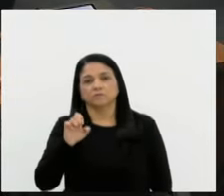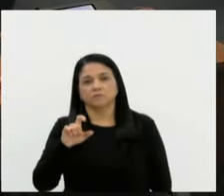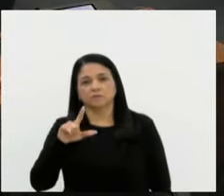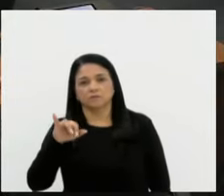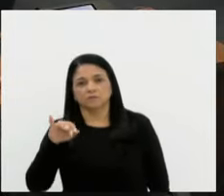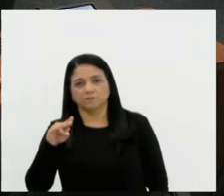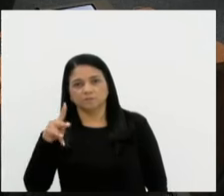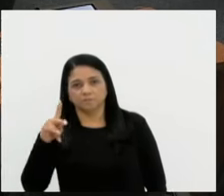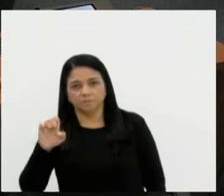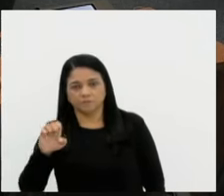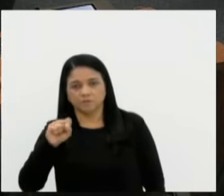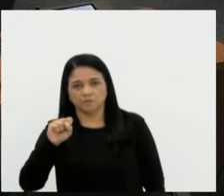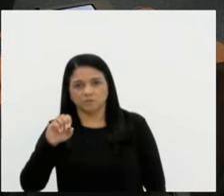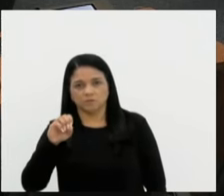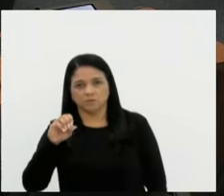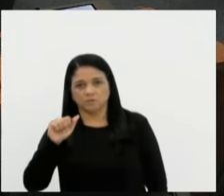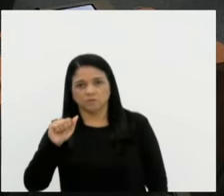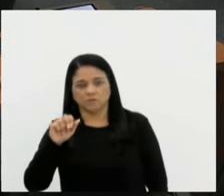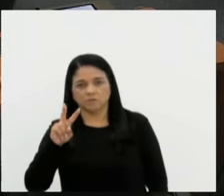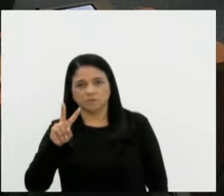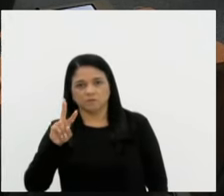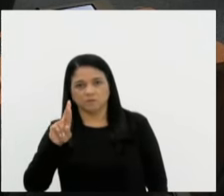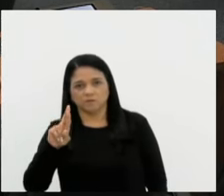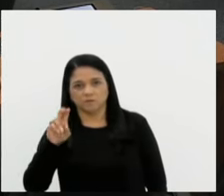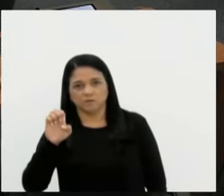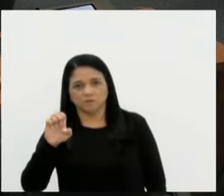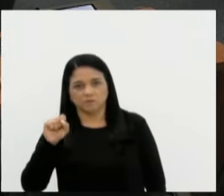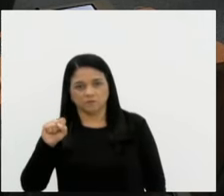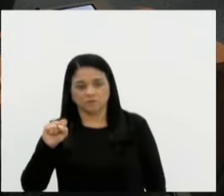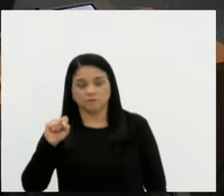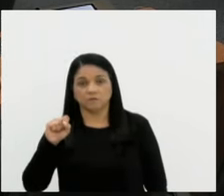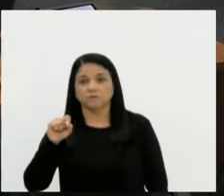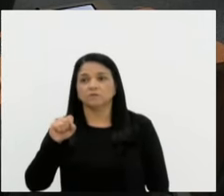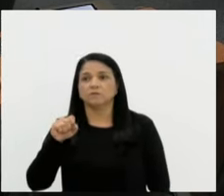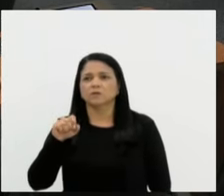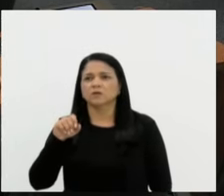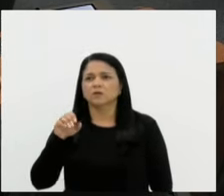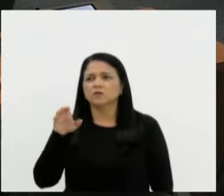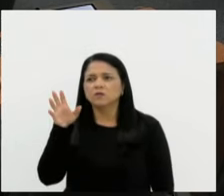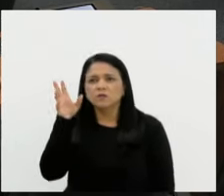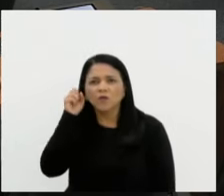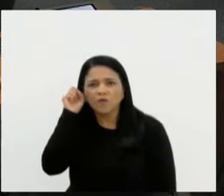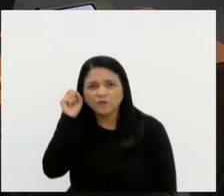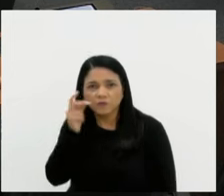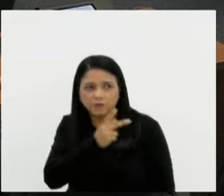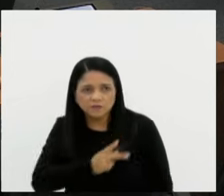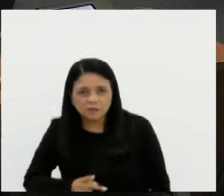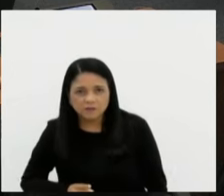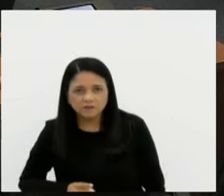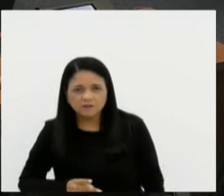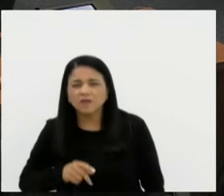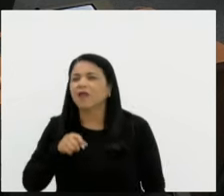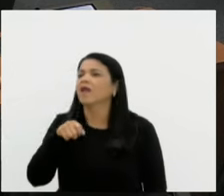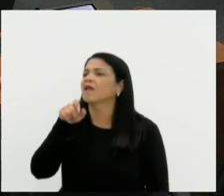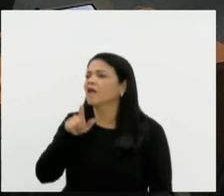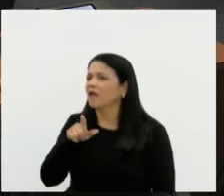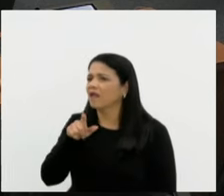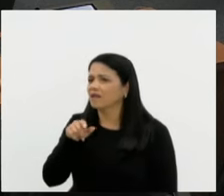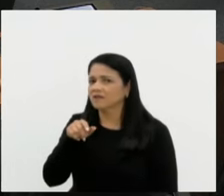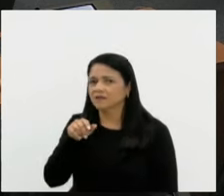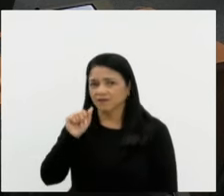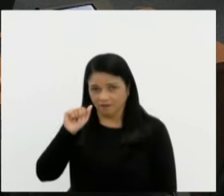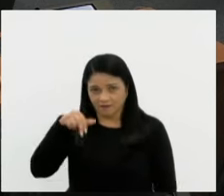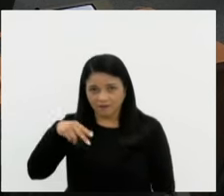Presidente, está me ouvindo, presidente? É Filipinho, se for, eu colhi presidente. Seu voto. Presidente. Quem fala? André Correia?